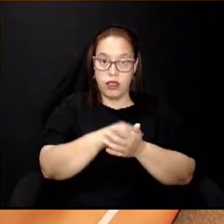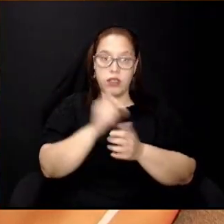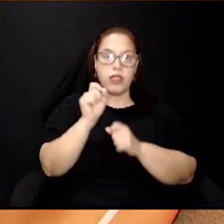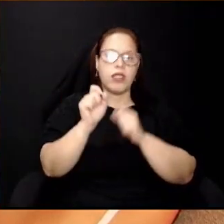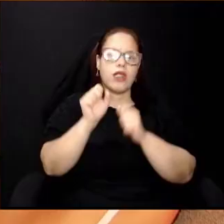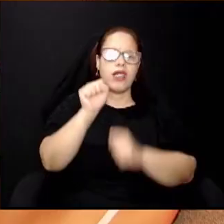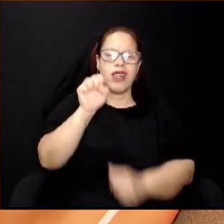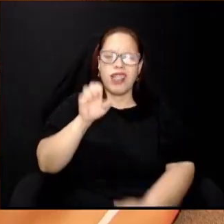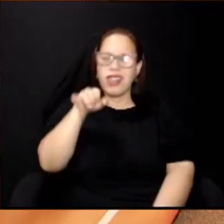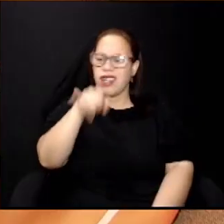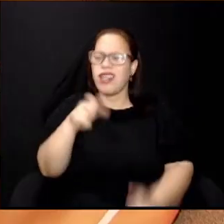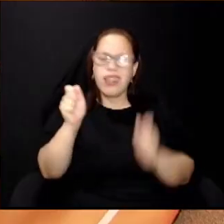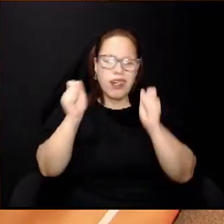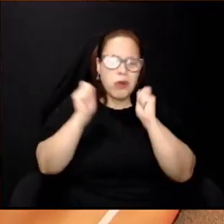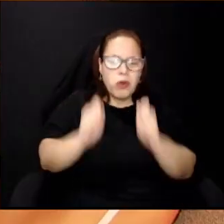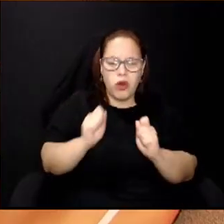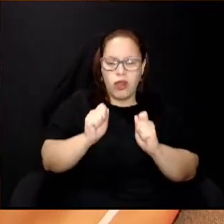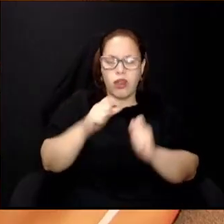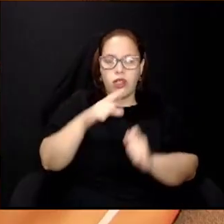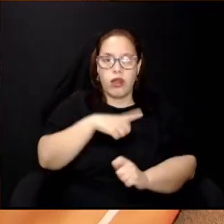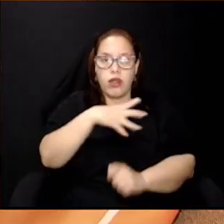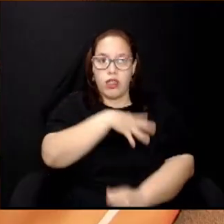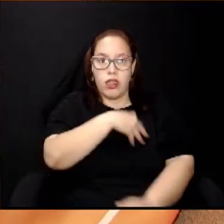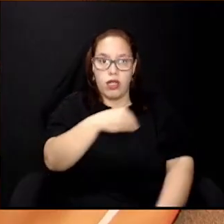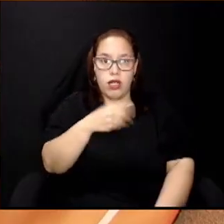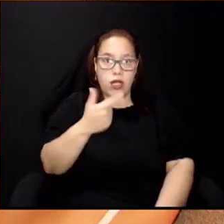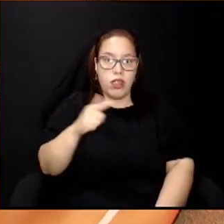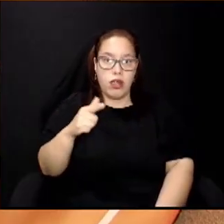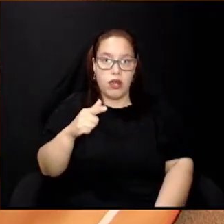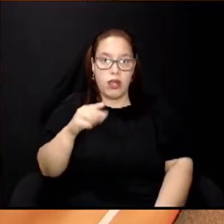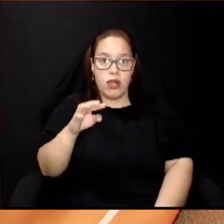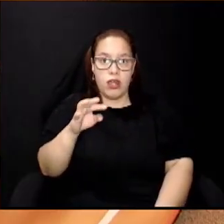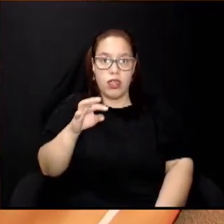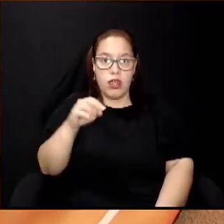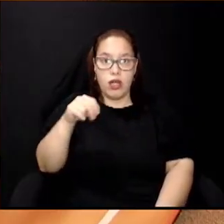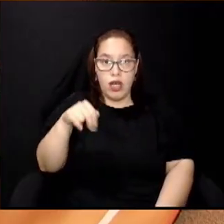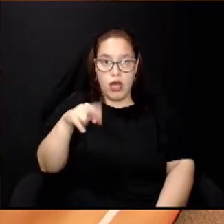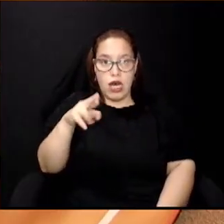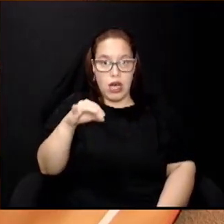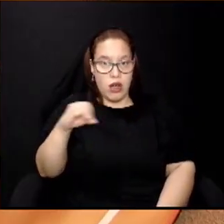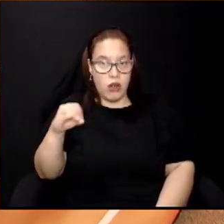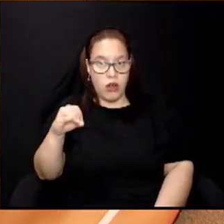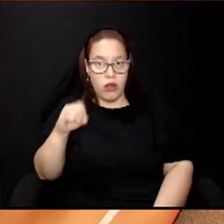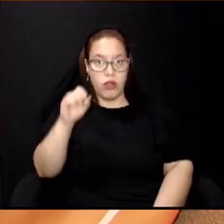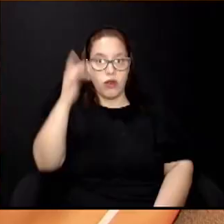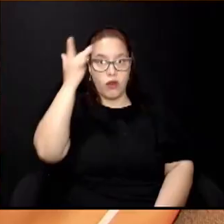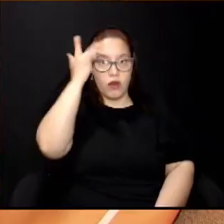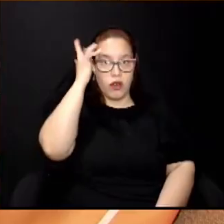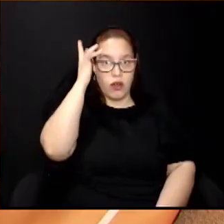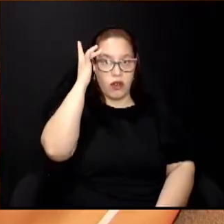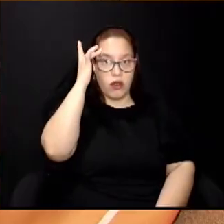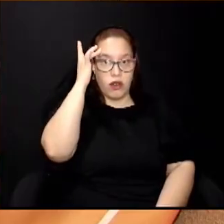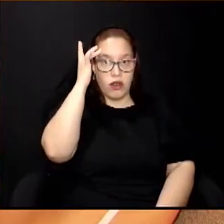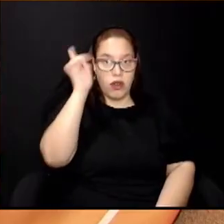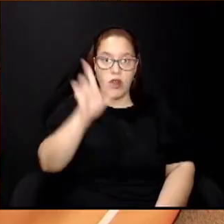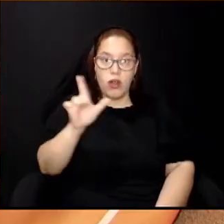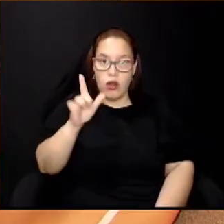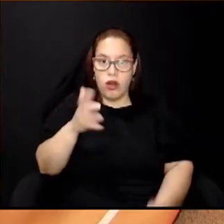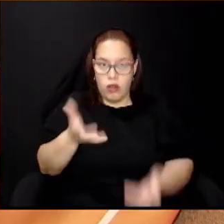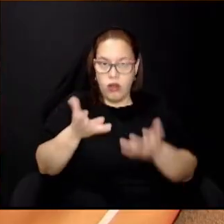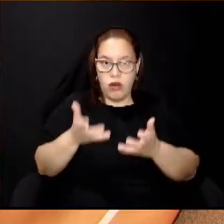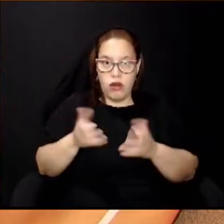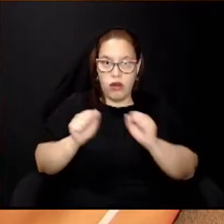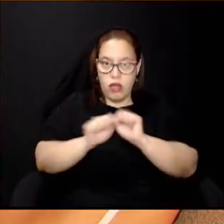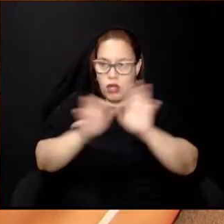se você pudesse ter seus filhos sem os transtornos que eles têm? que você acha? Eu falei assim, lógico que eu queria. Claro,